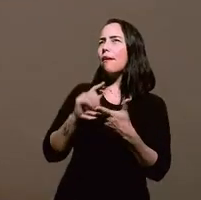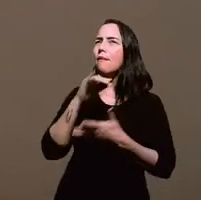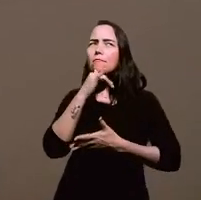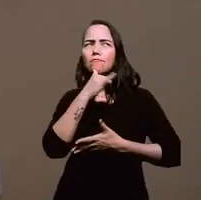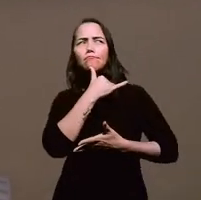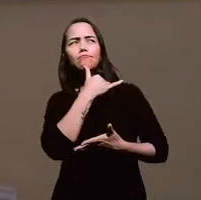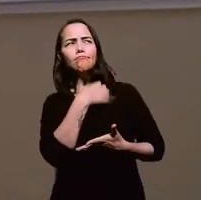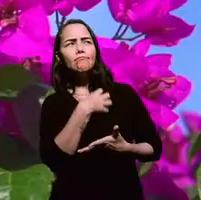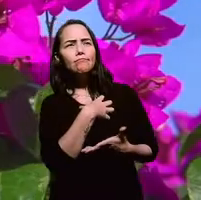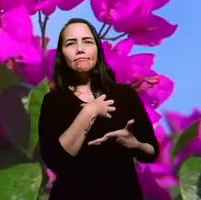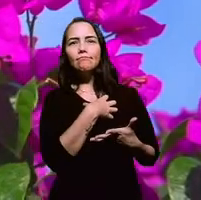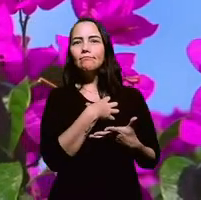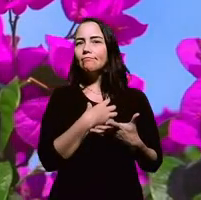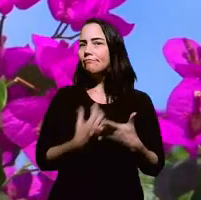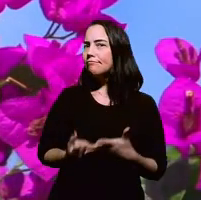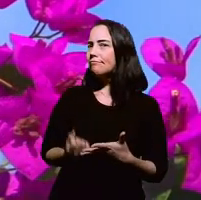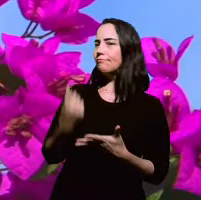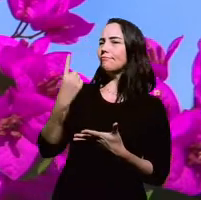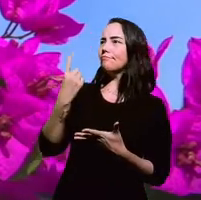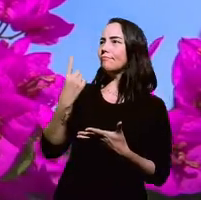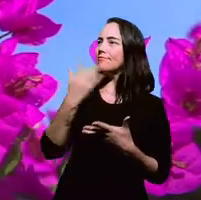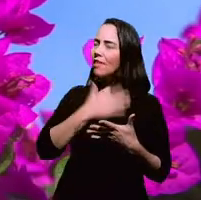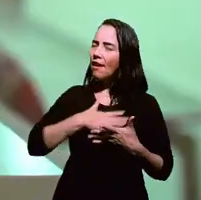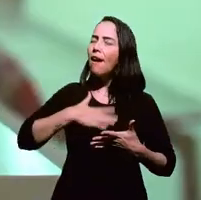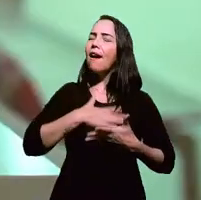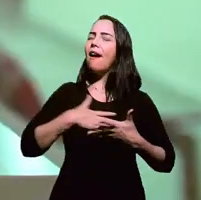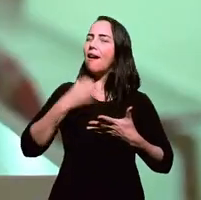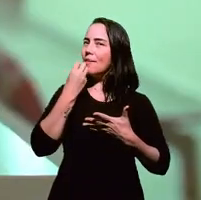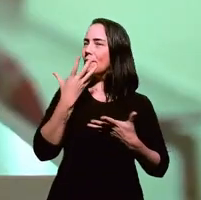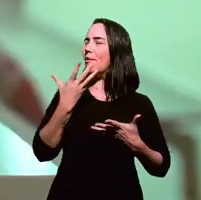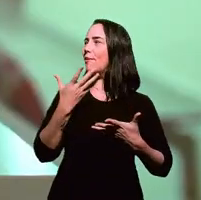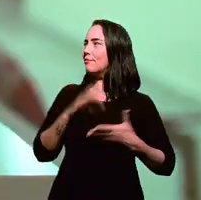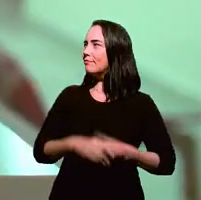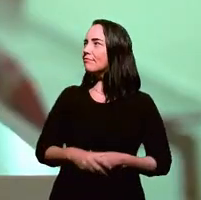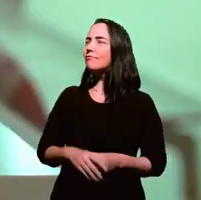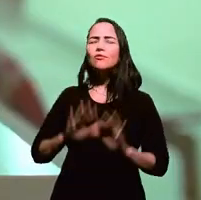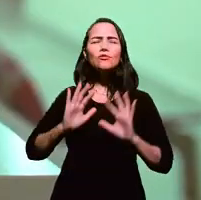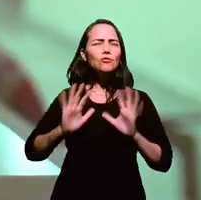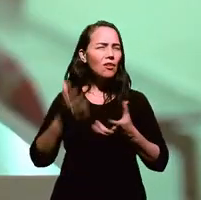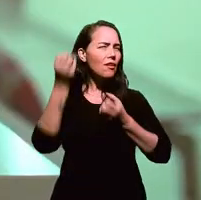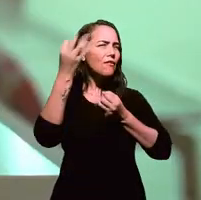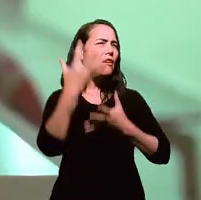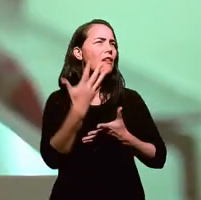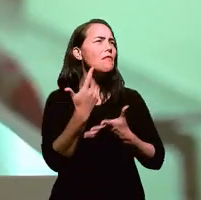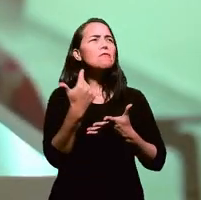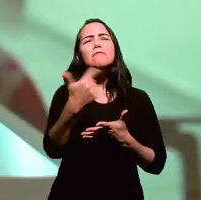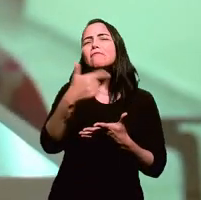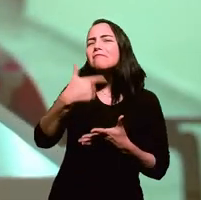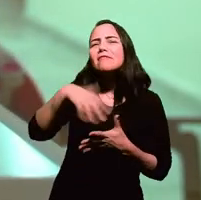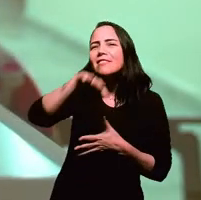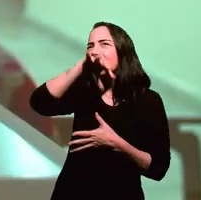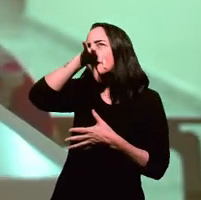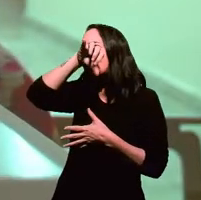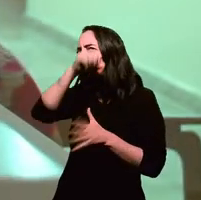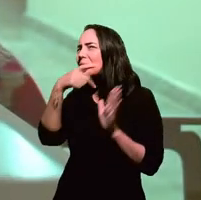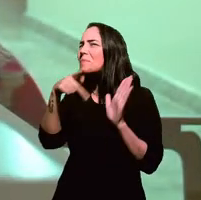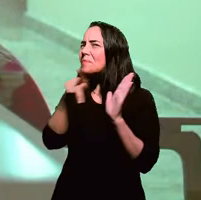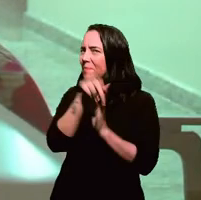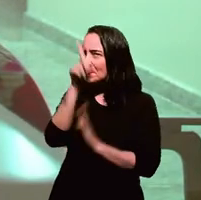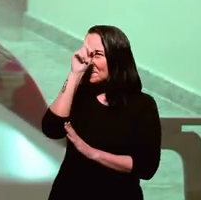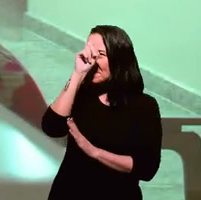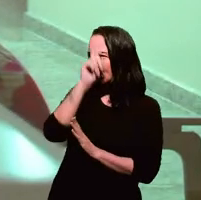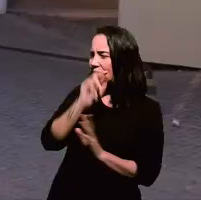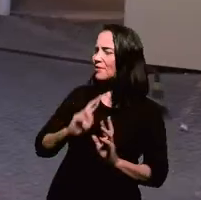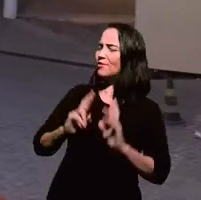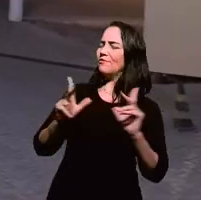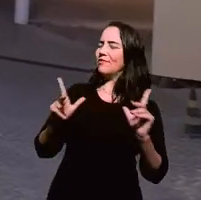oprime, é não. Tornaram assim agradável. É, já falaram, nem tem cheiro, nem cheiro de hospital tem. E é